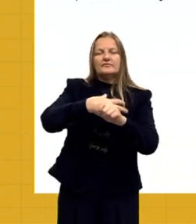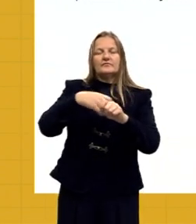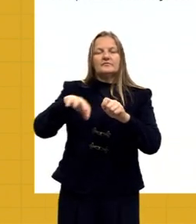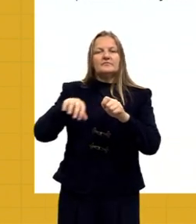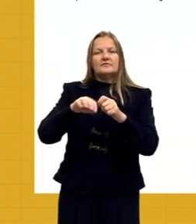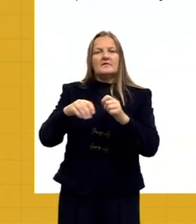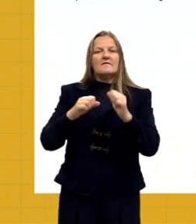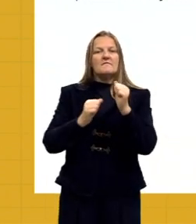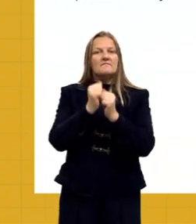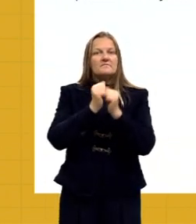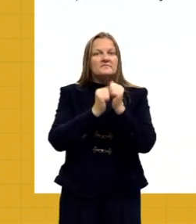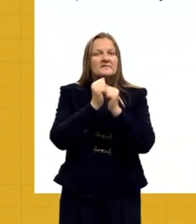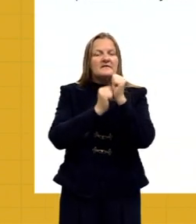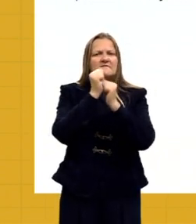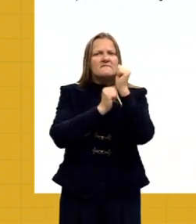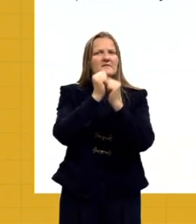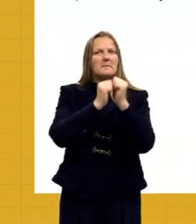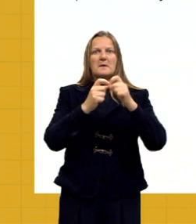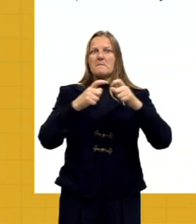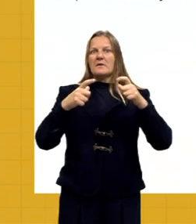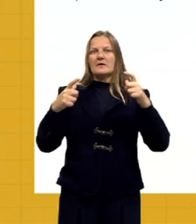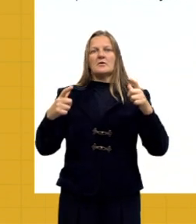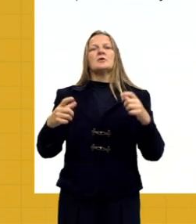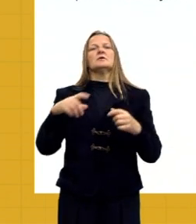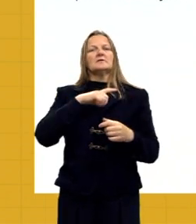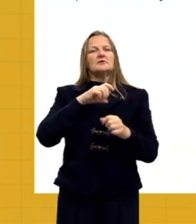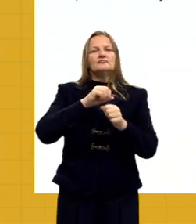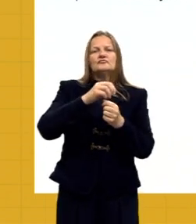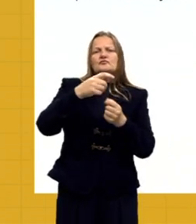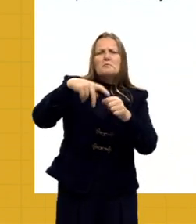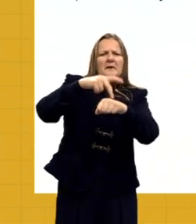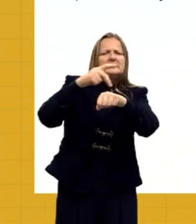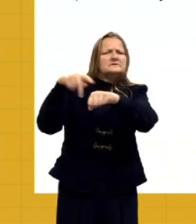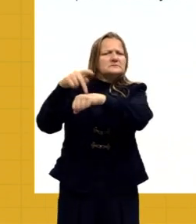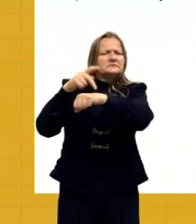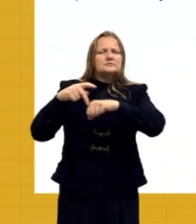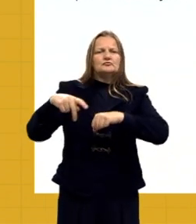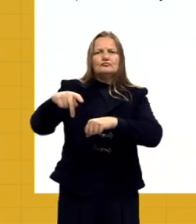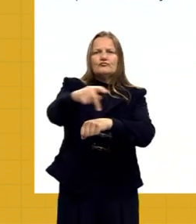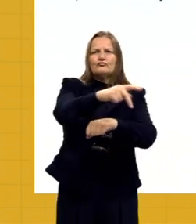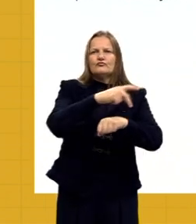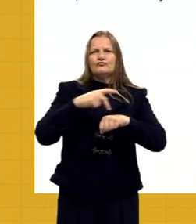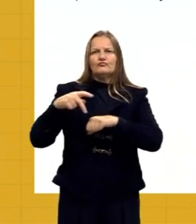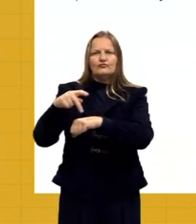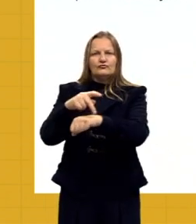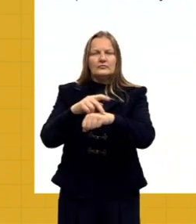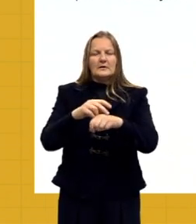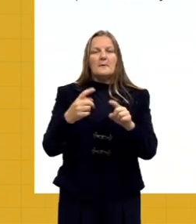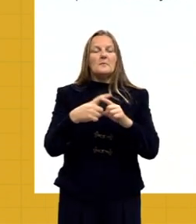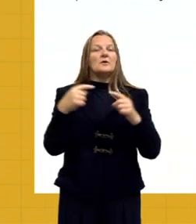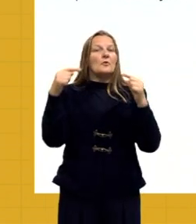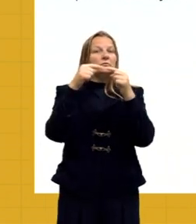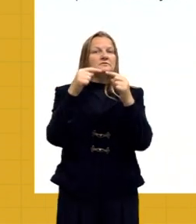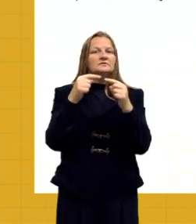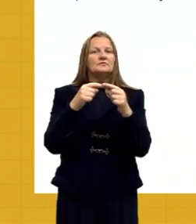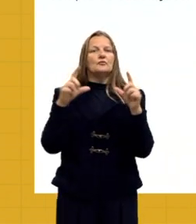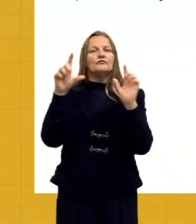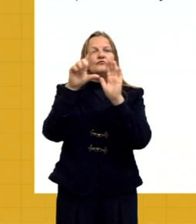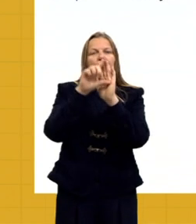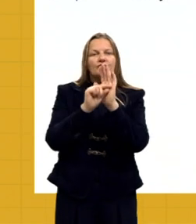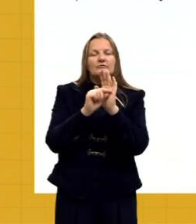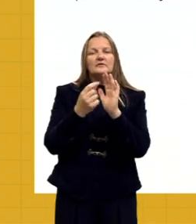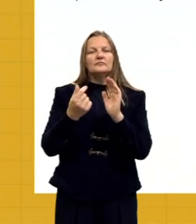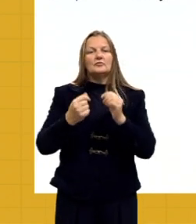a sua fabricação né suas grandes fábrica e elas estão em outros países está objetivo então é a redução